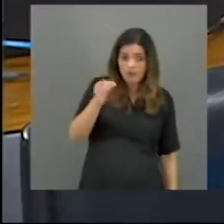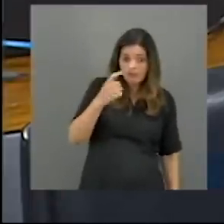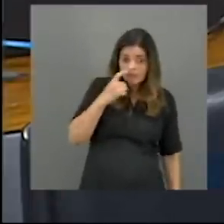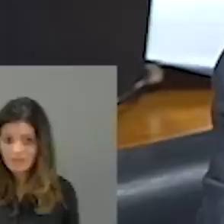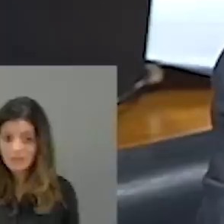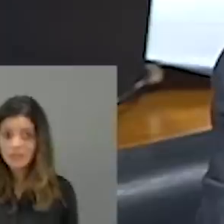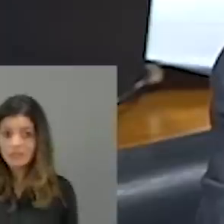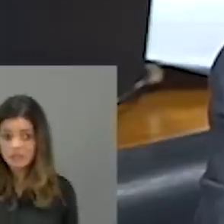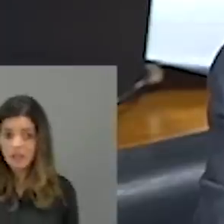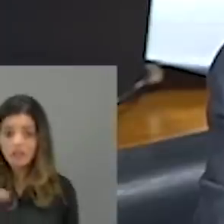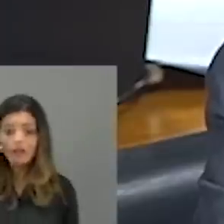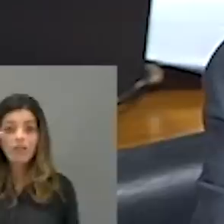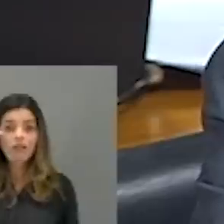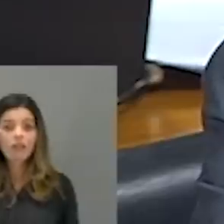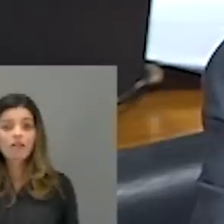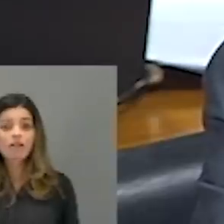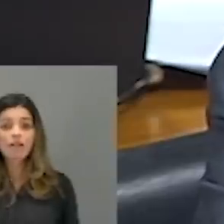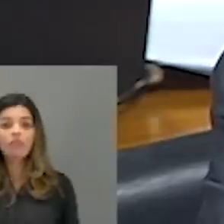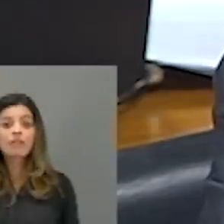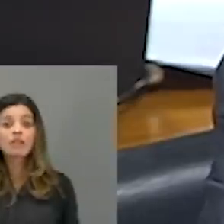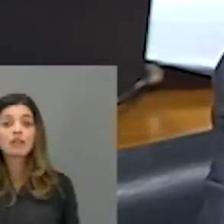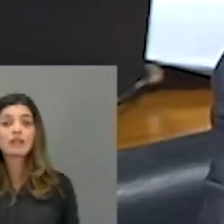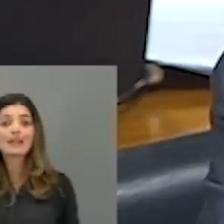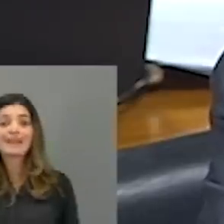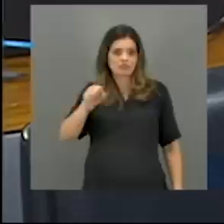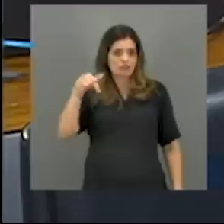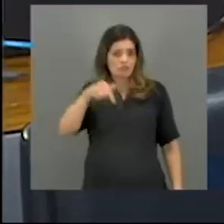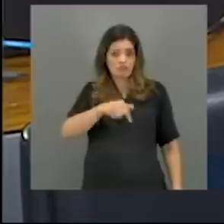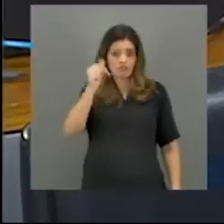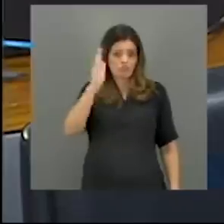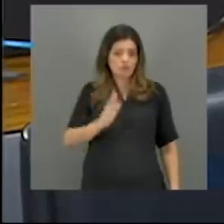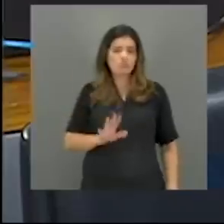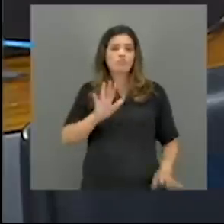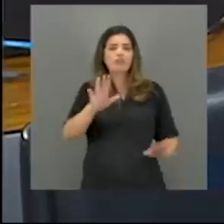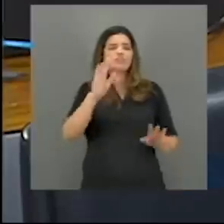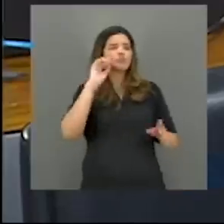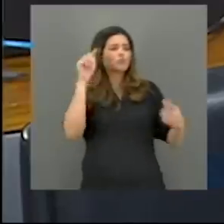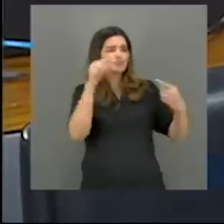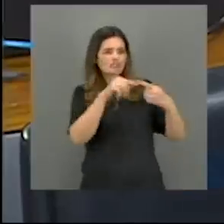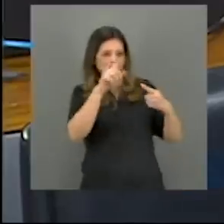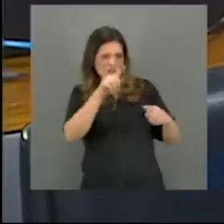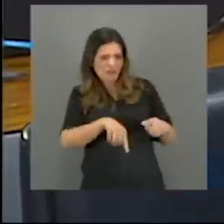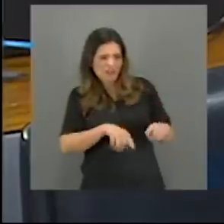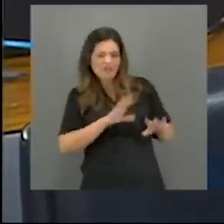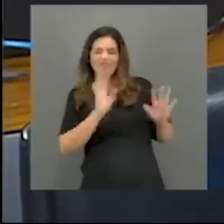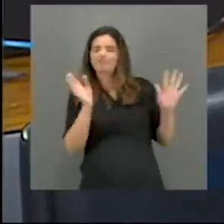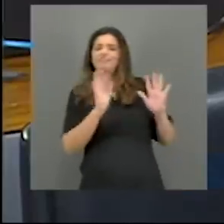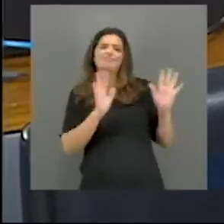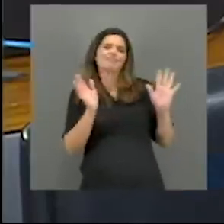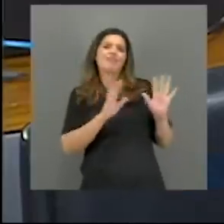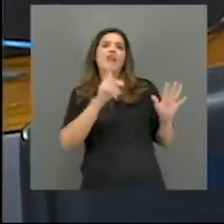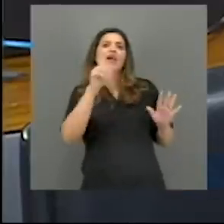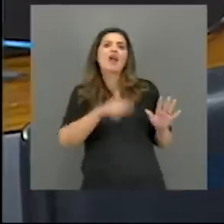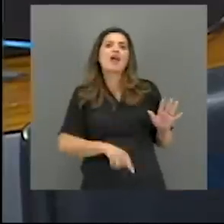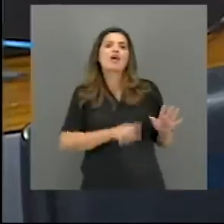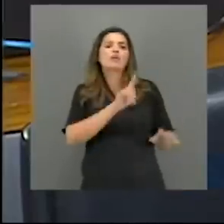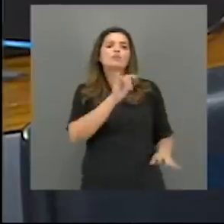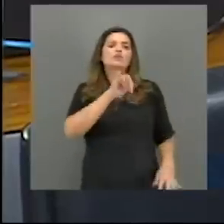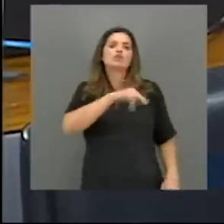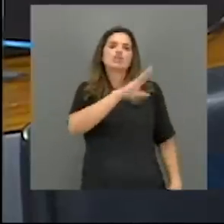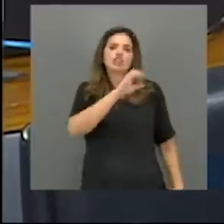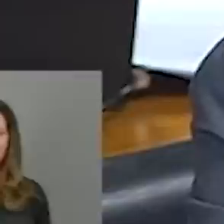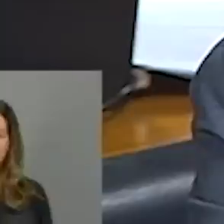de Nikkeis aqui no Brasil. Mas o fato é que essa não é a intenção. A intenção é acomodar, como bem colocou o senador Girão,